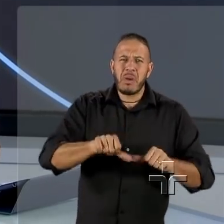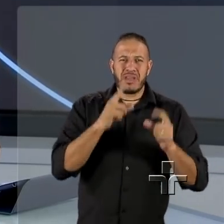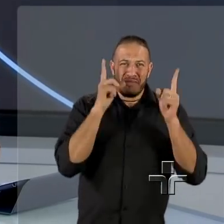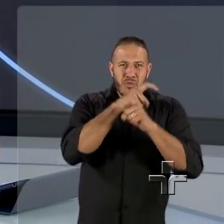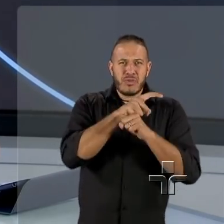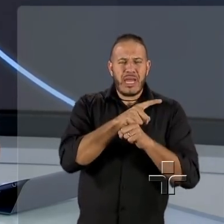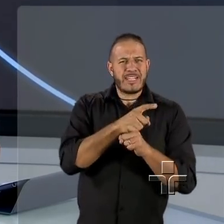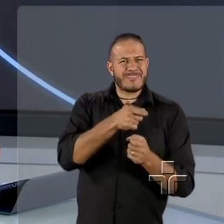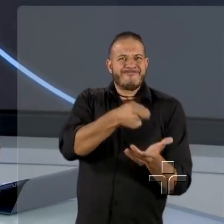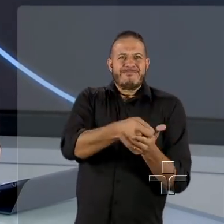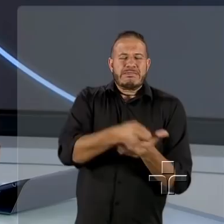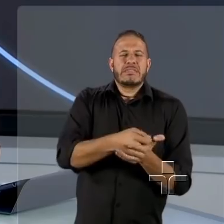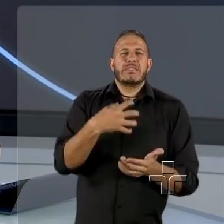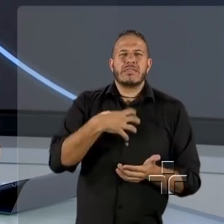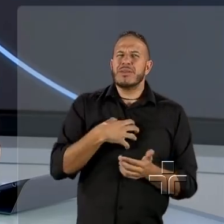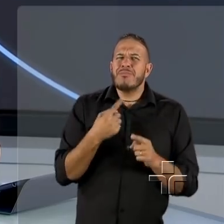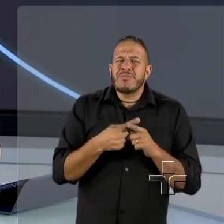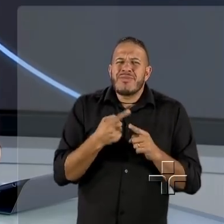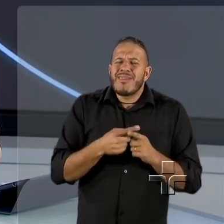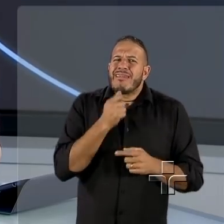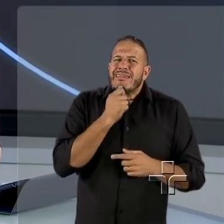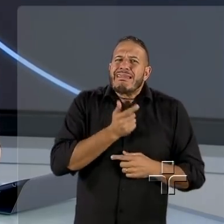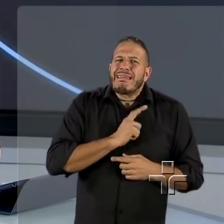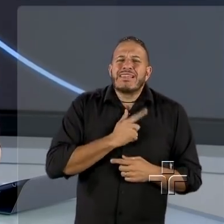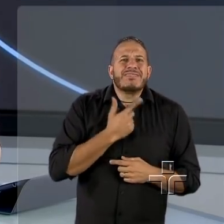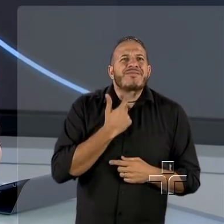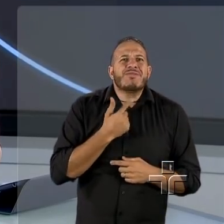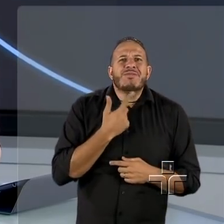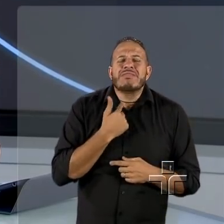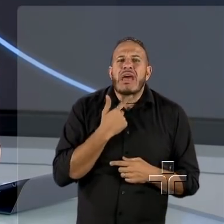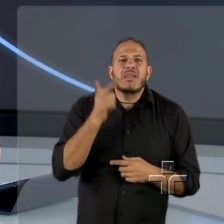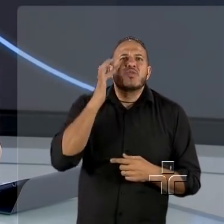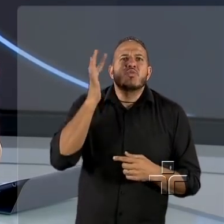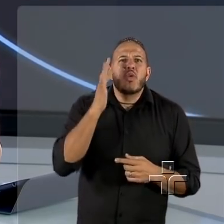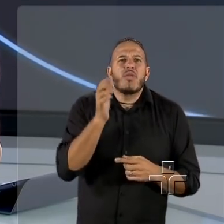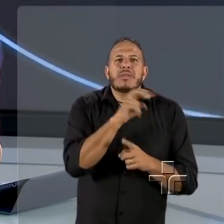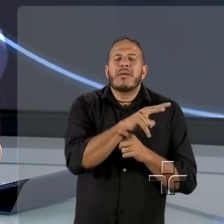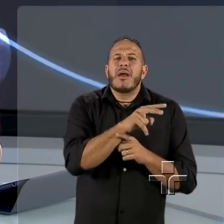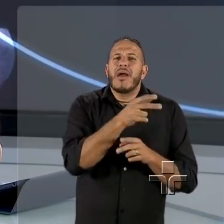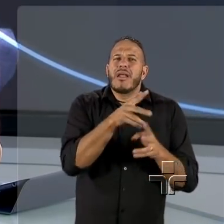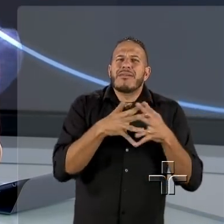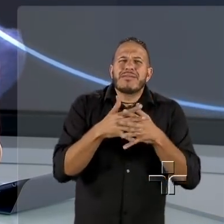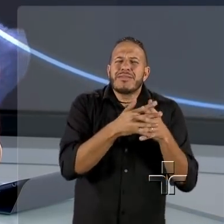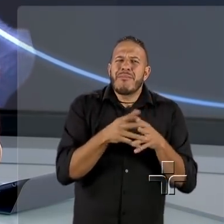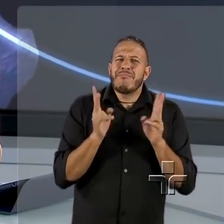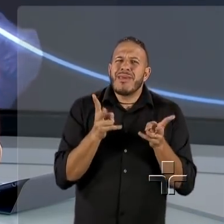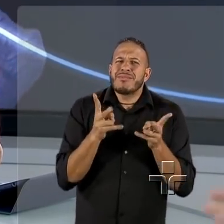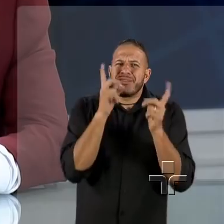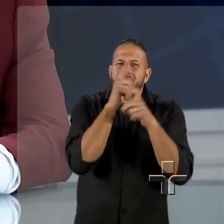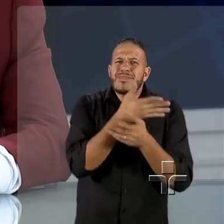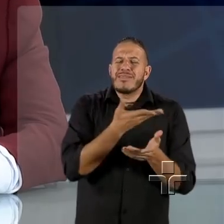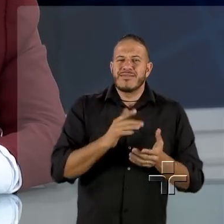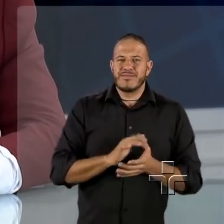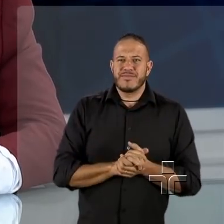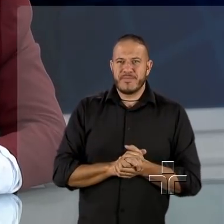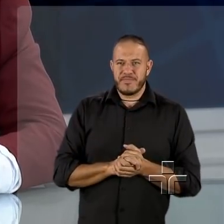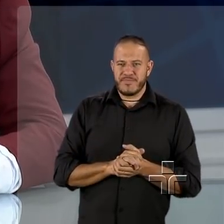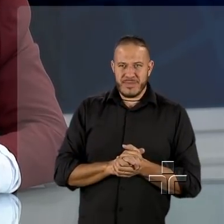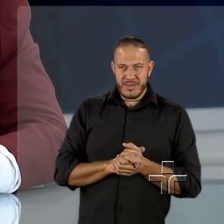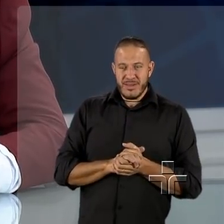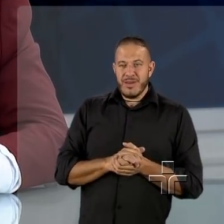poder em janeiro de 2017, Trump prometeu uma política mais dura contra os imigrantes ilegais e a construção de um